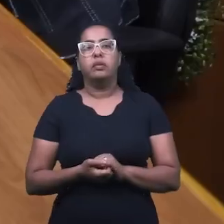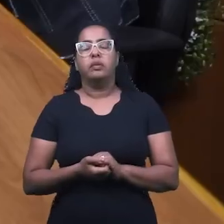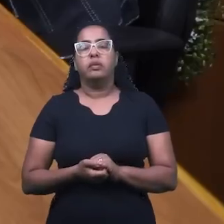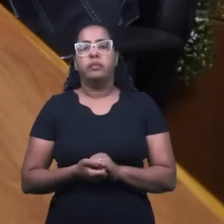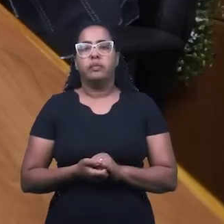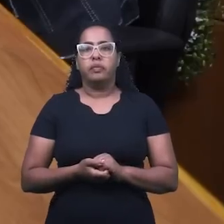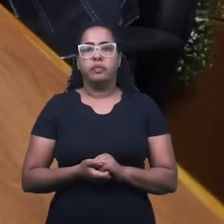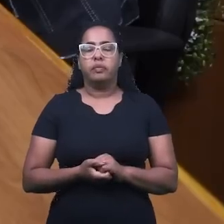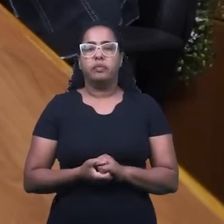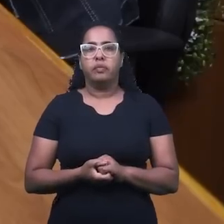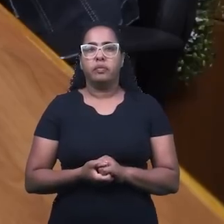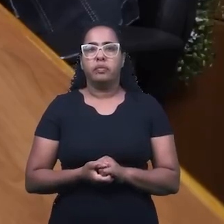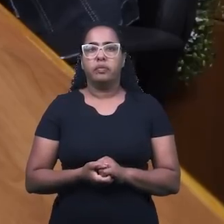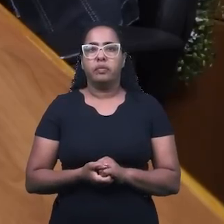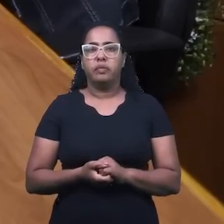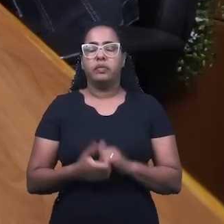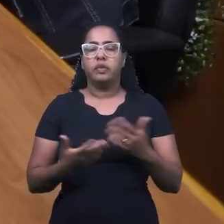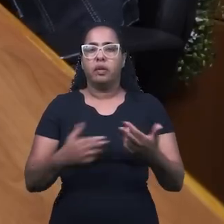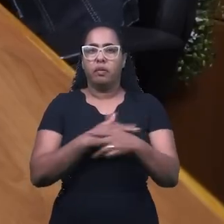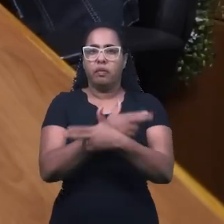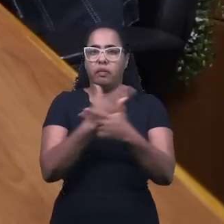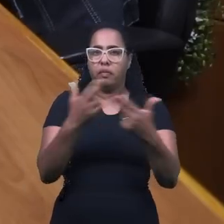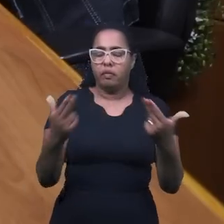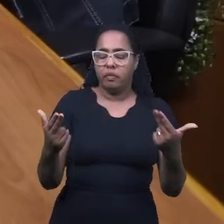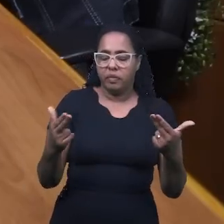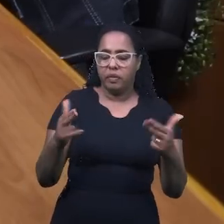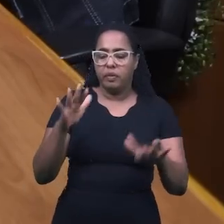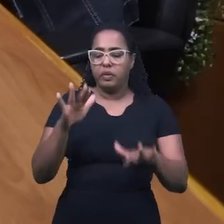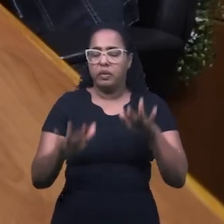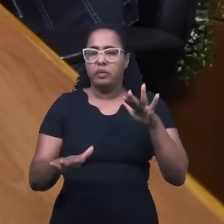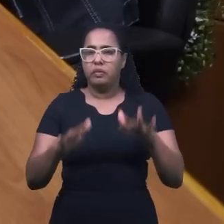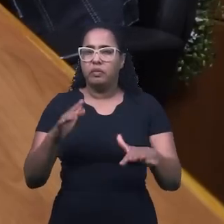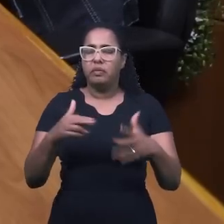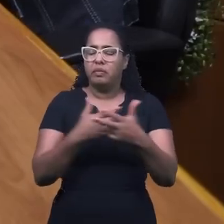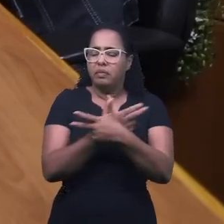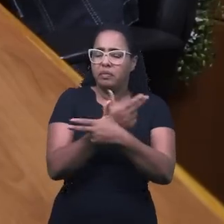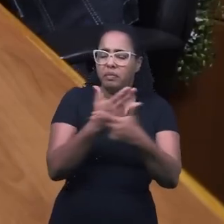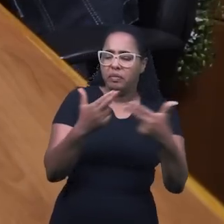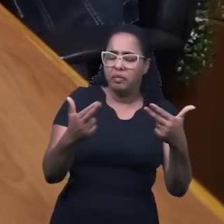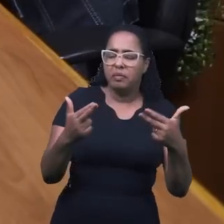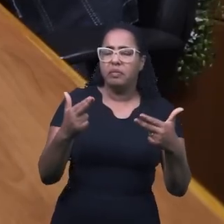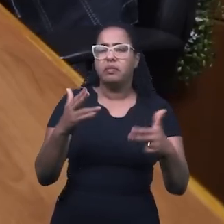né? Então, muitas